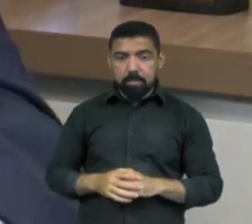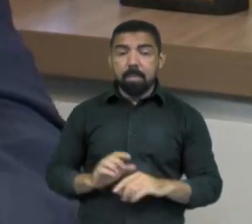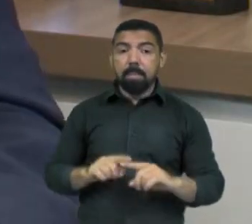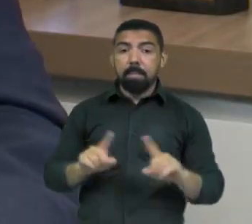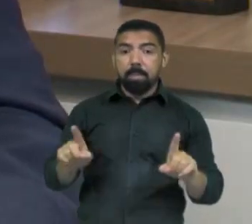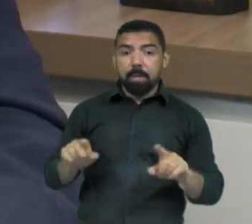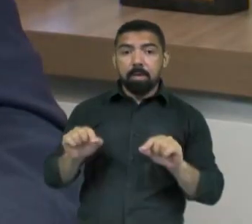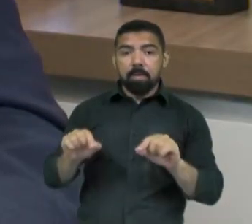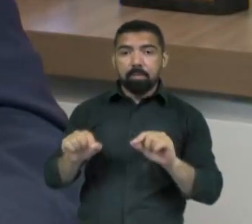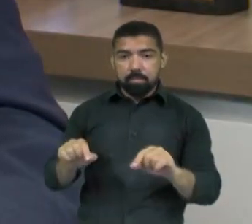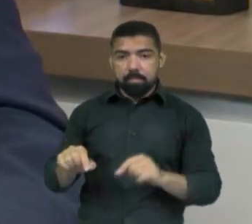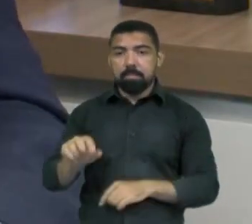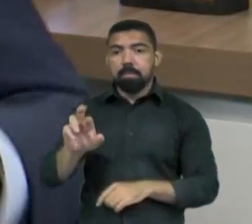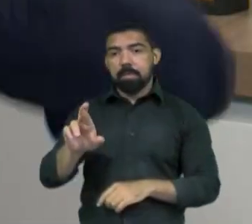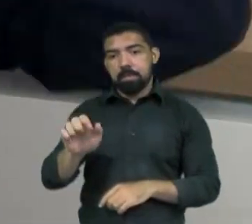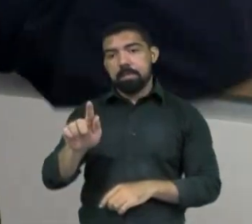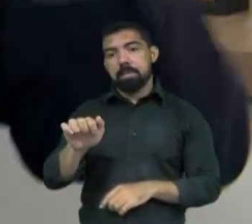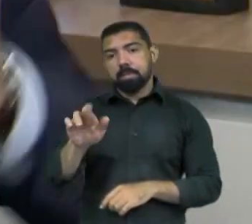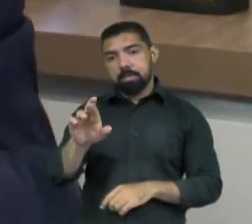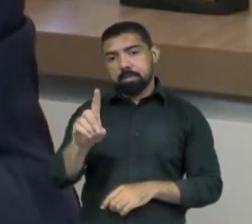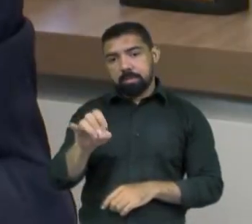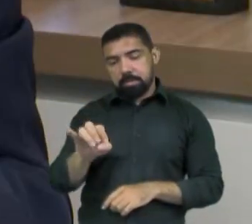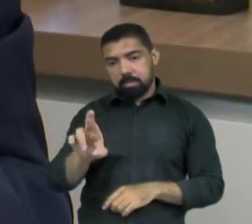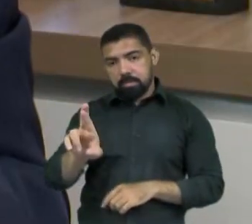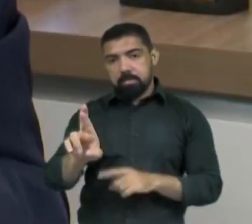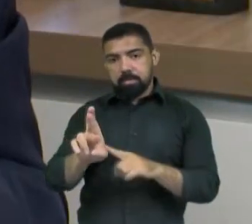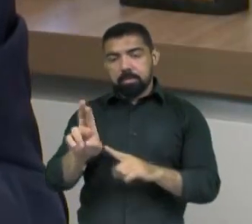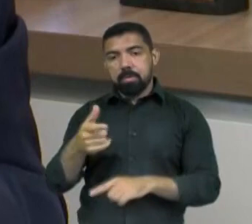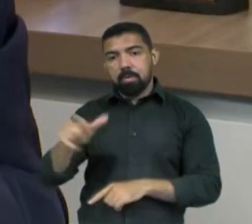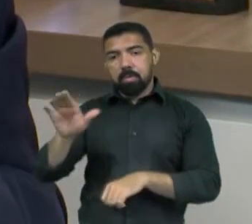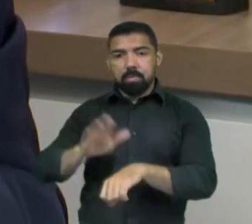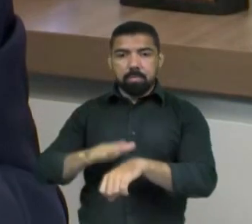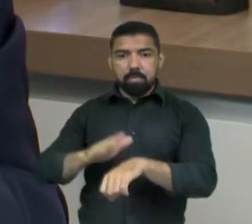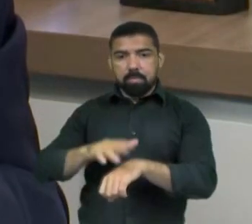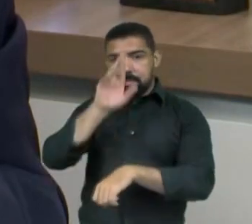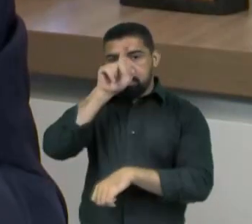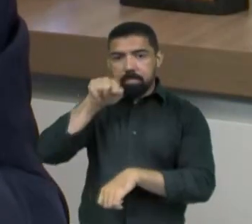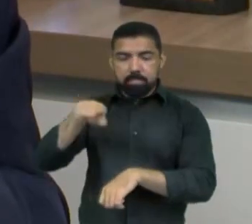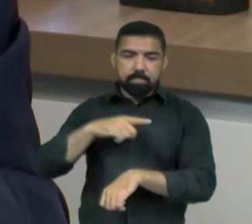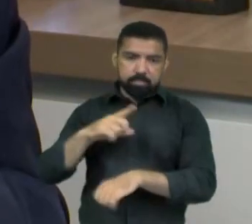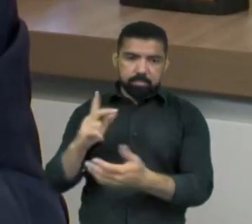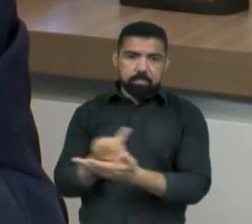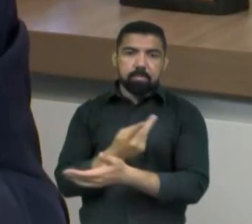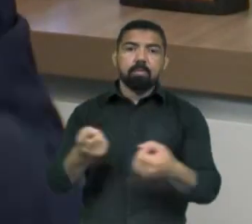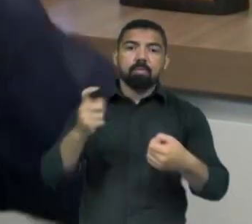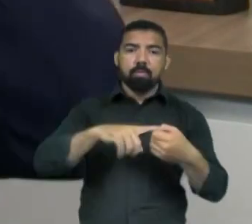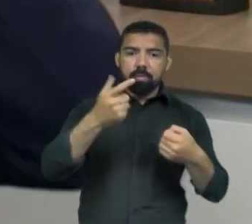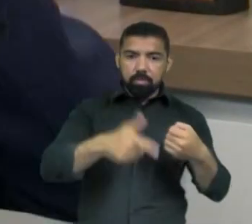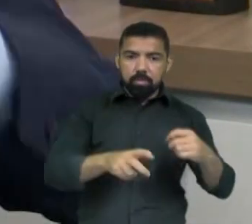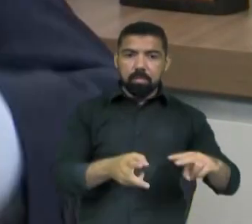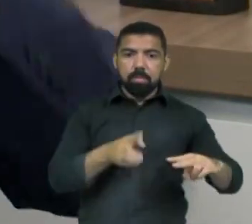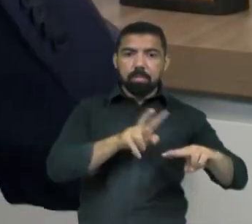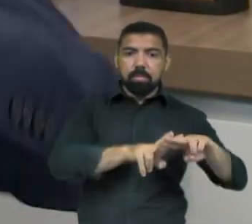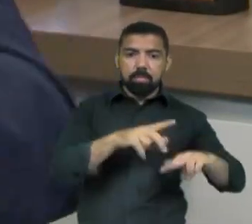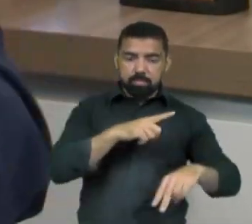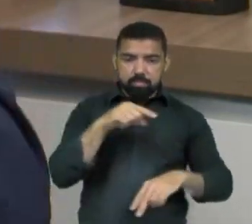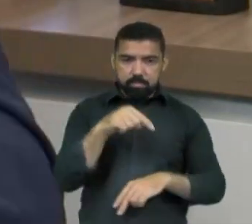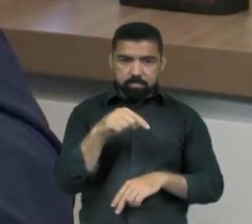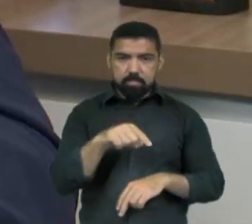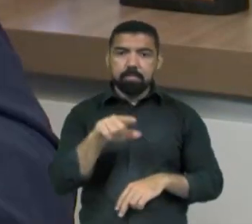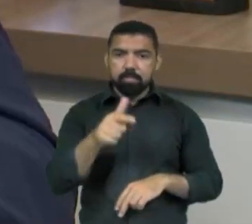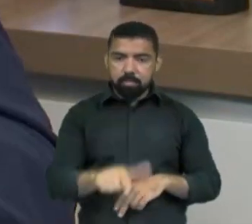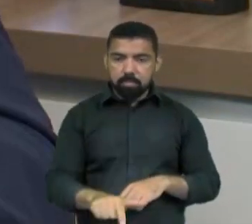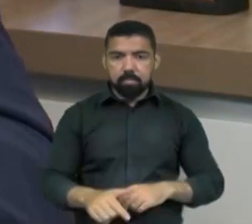por regredir por cometimento de outra coisa que aqui não vai ao caso. Ela terminou por regredir e voltar novamente